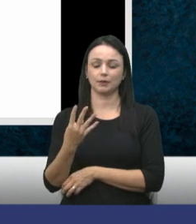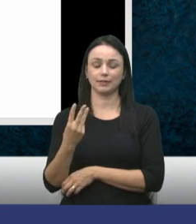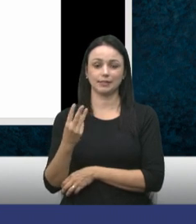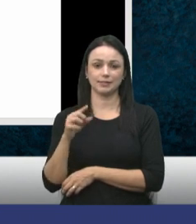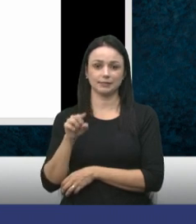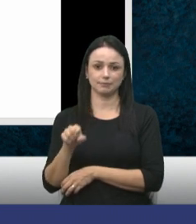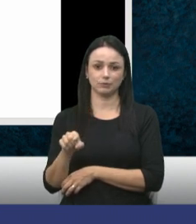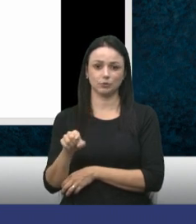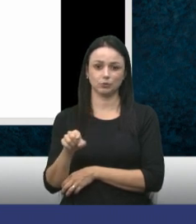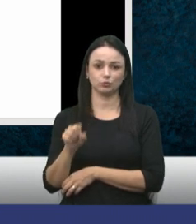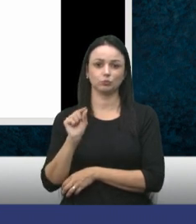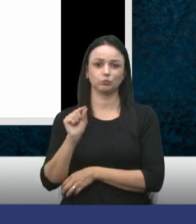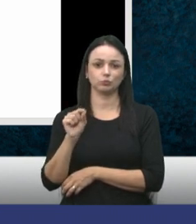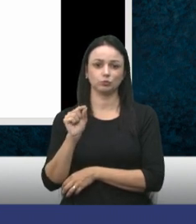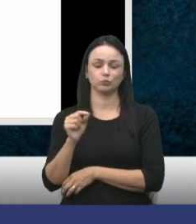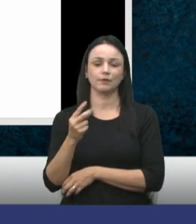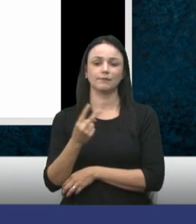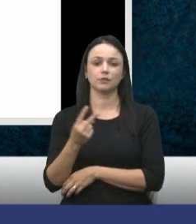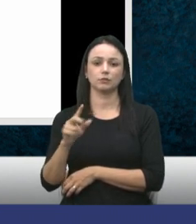13.143.000, que equivale a